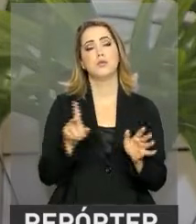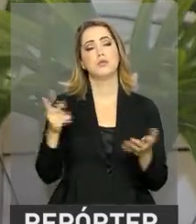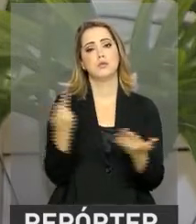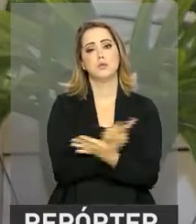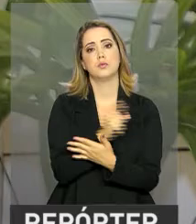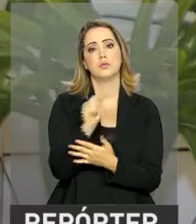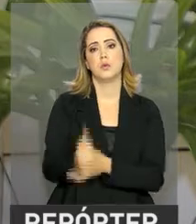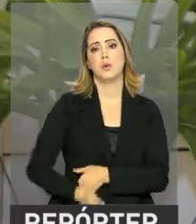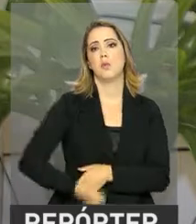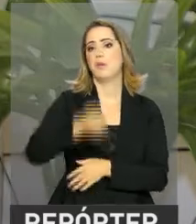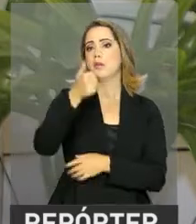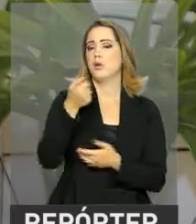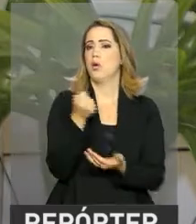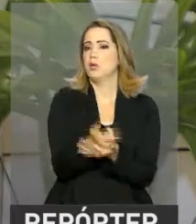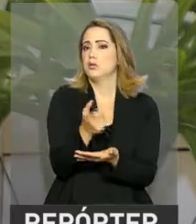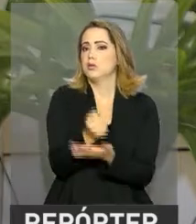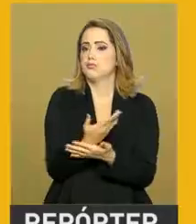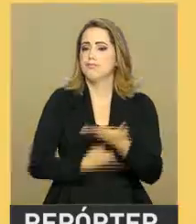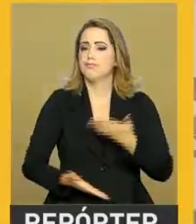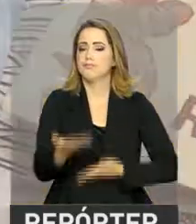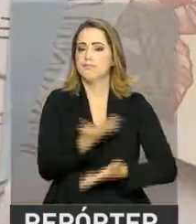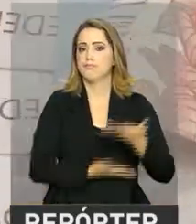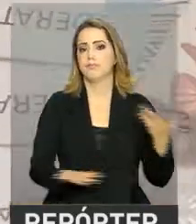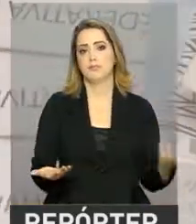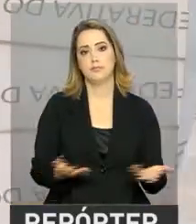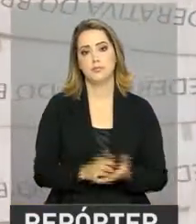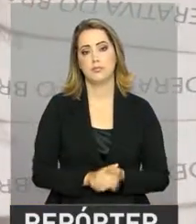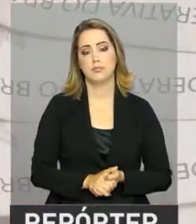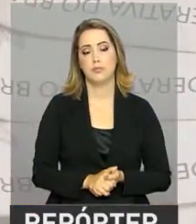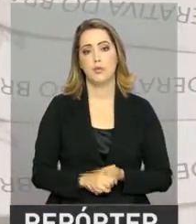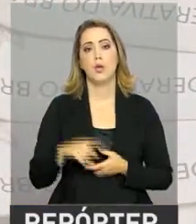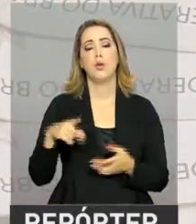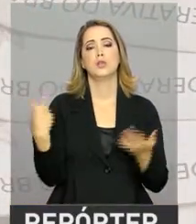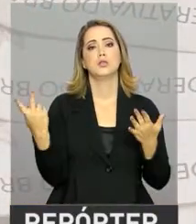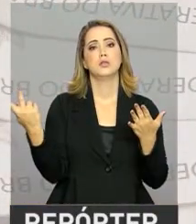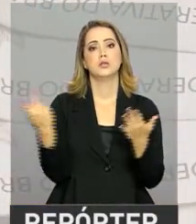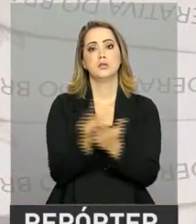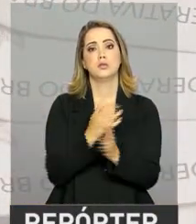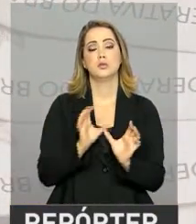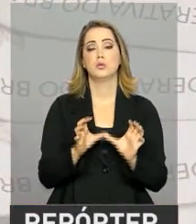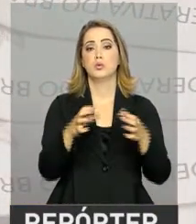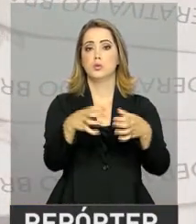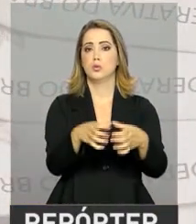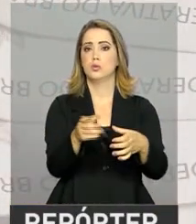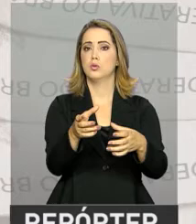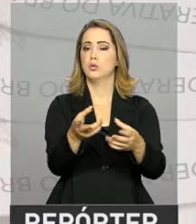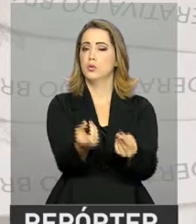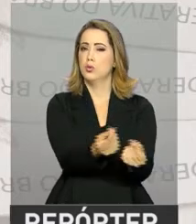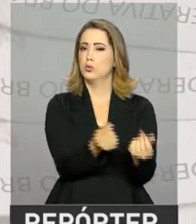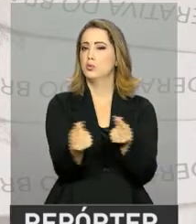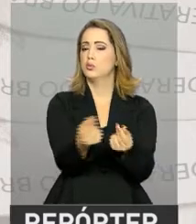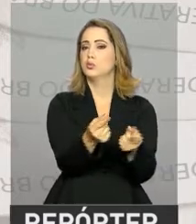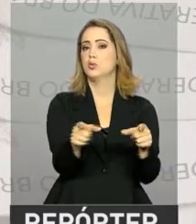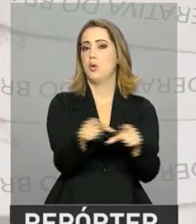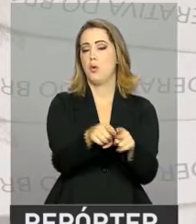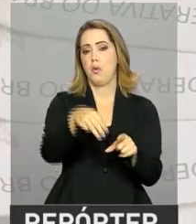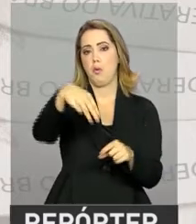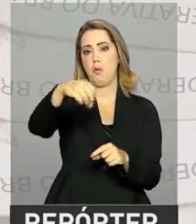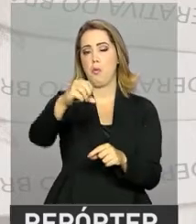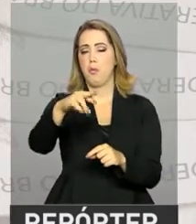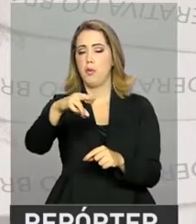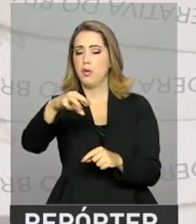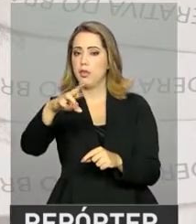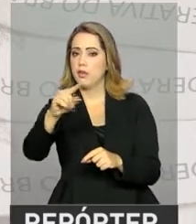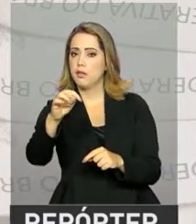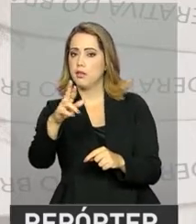recupere um pouco a demanda dentro de alguns meses. Entre os fatores que fizeram o Comitê de Política Monetária reduzir os juros estão